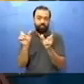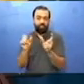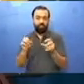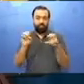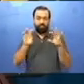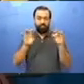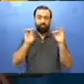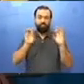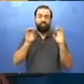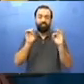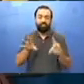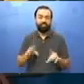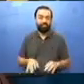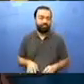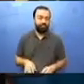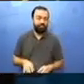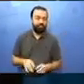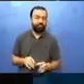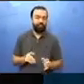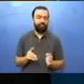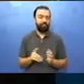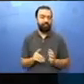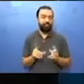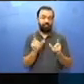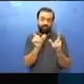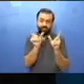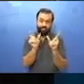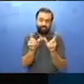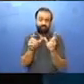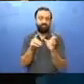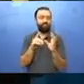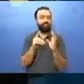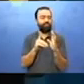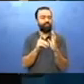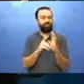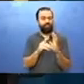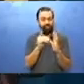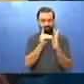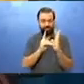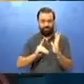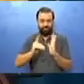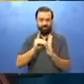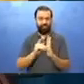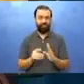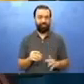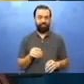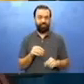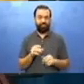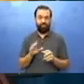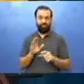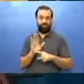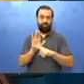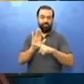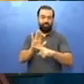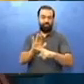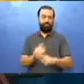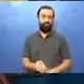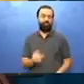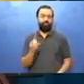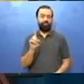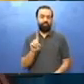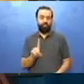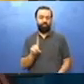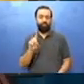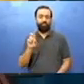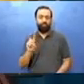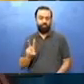a ilustração podem ser uma pista. Então, vamos ver o que está escrito. Olhem. 1, 2, feijão com